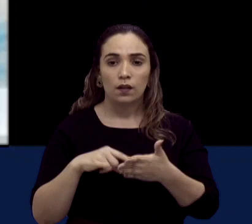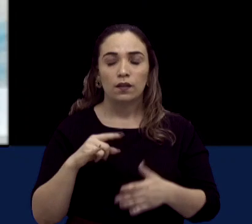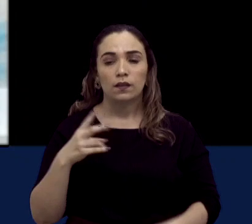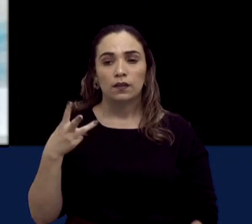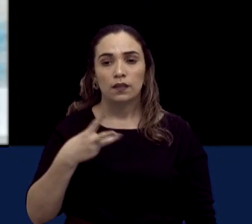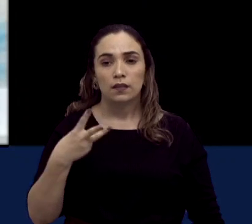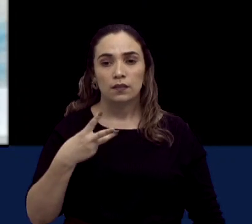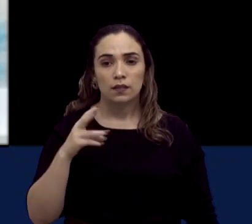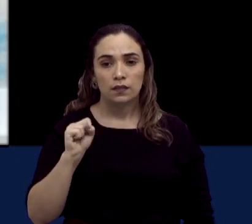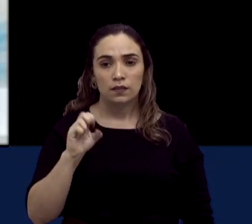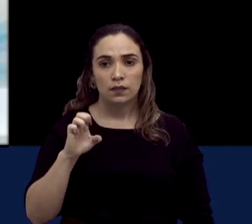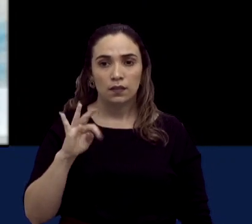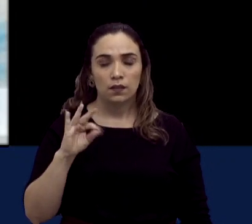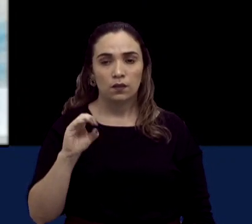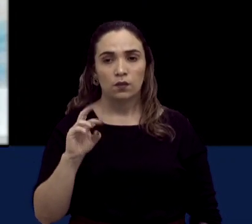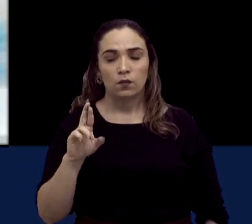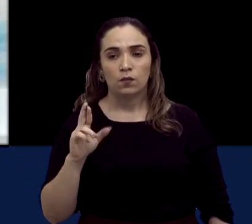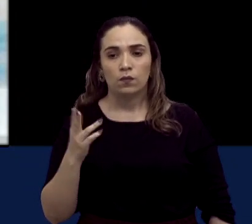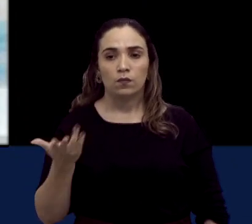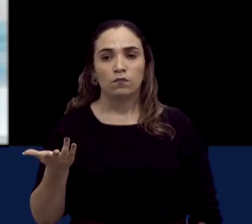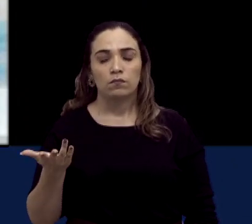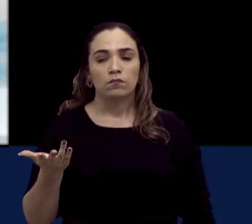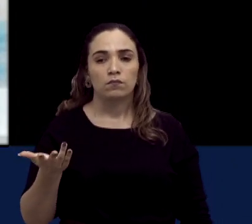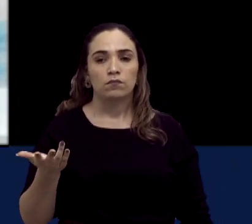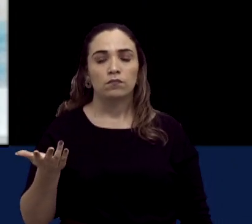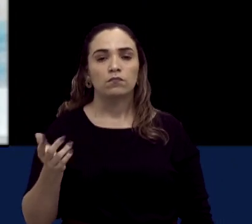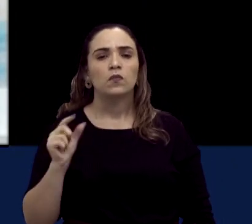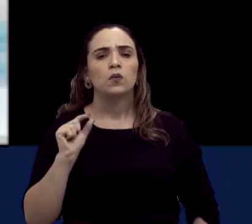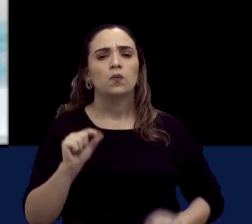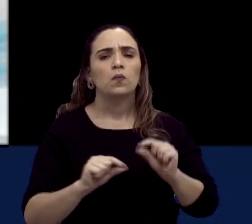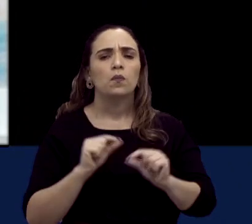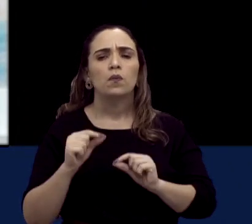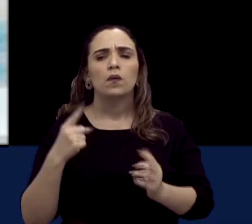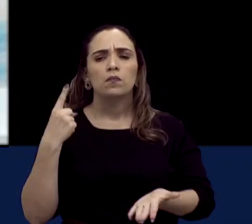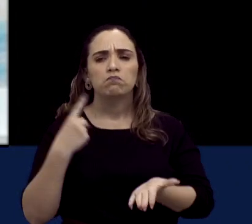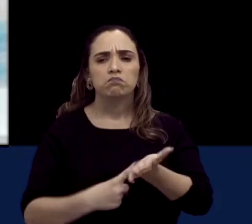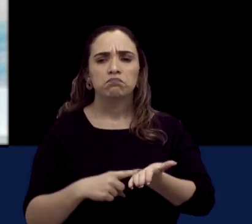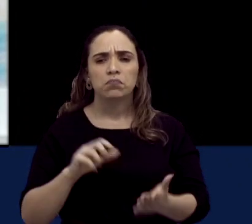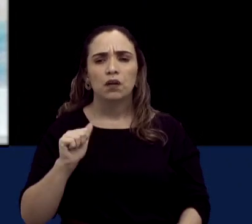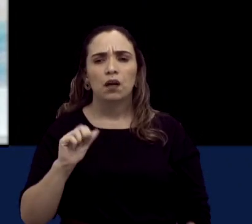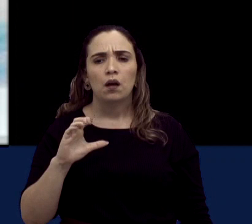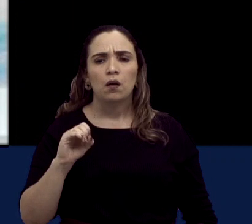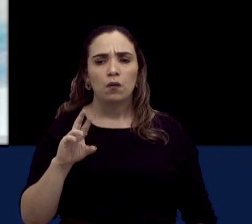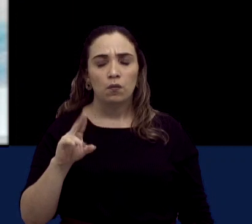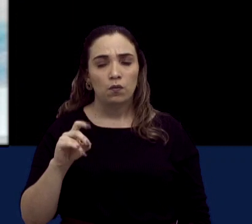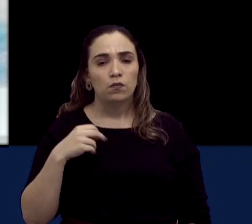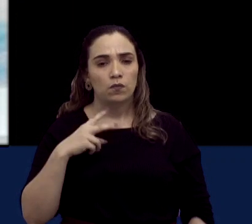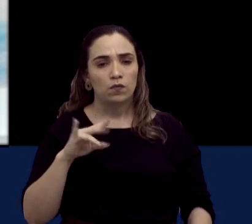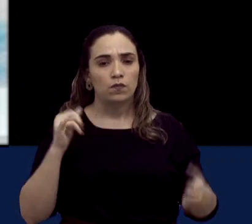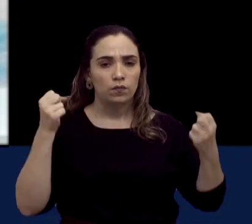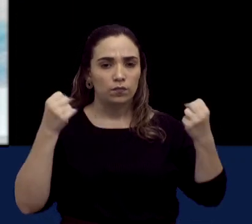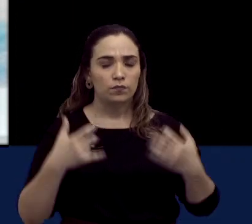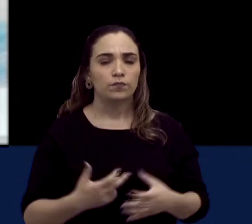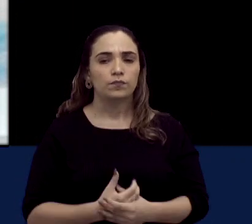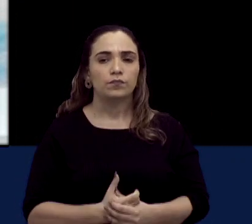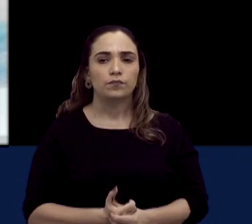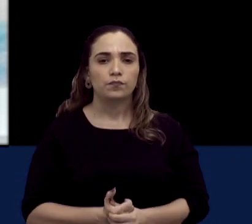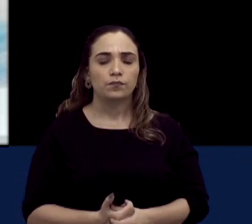terceiro setor. E aí, o que são esses acordos de resultados? É o que eu vou falar aqui um pouquinho para